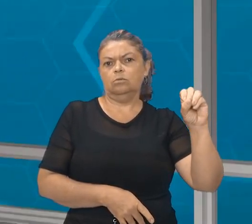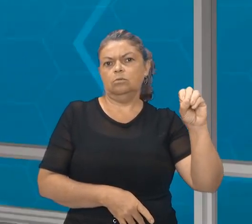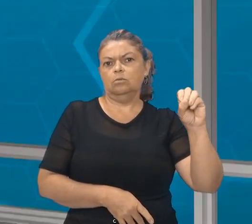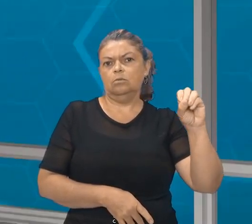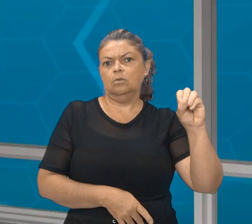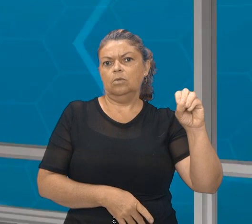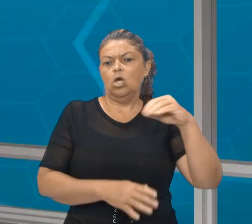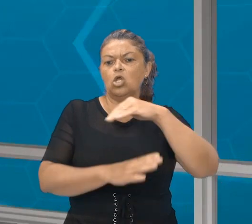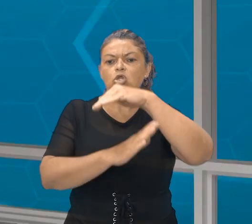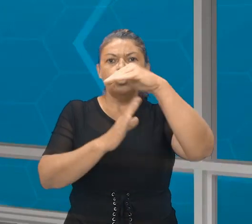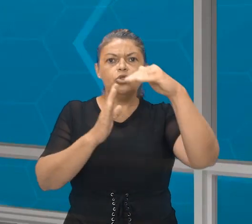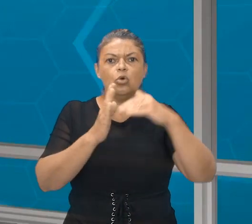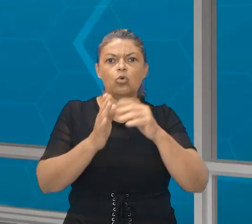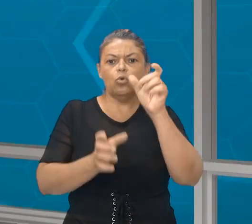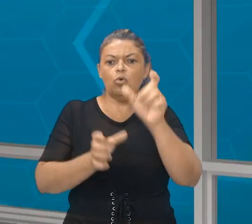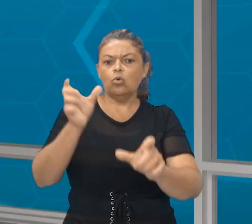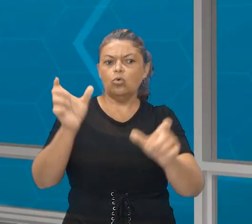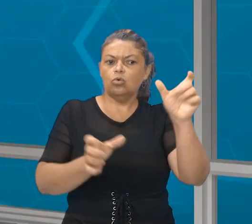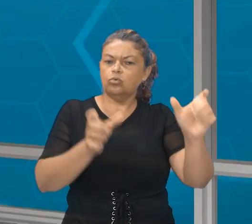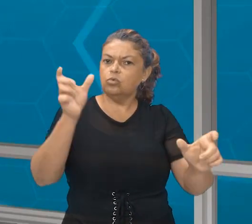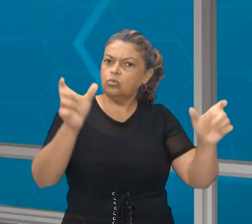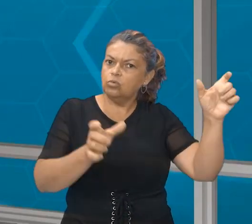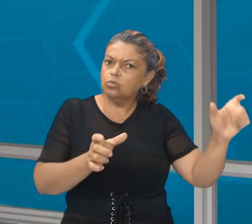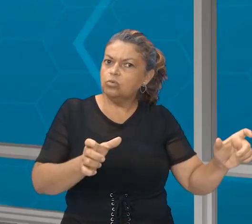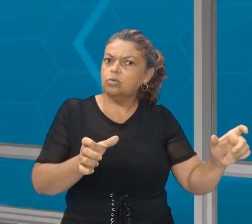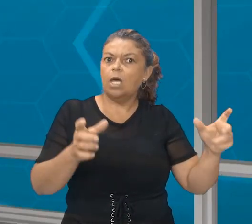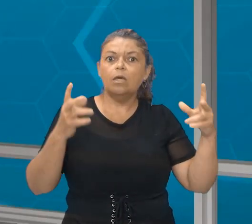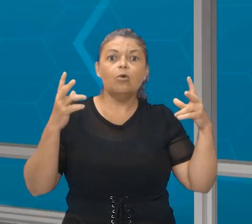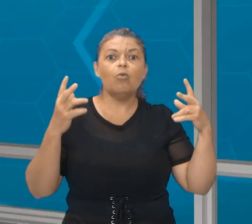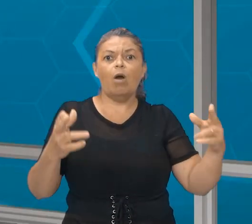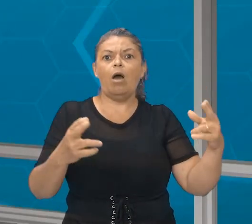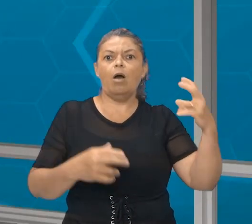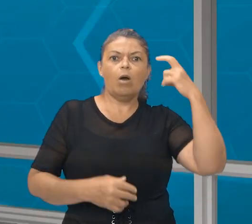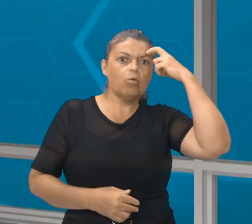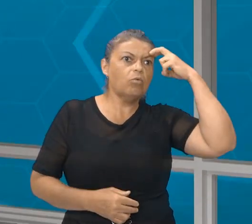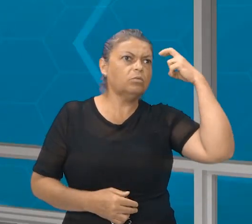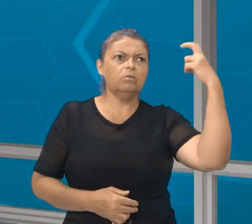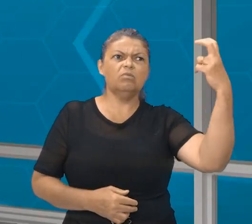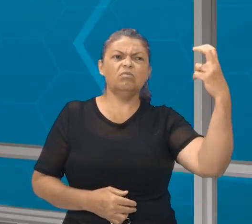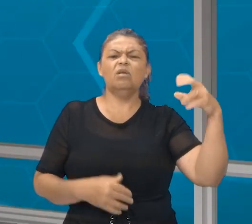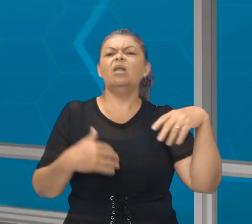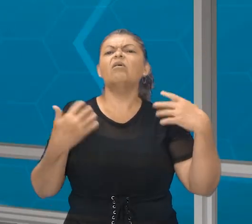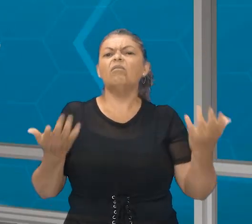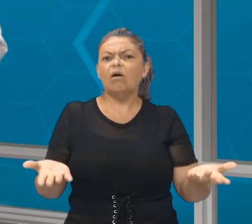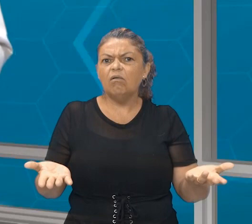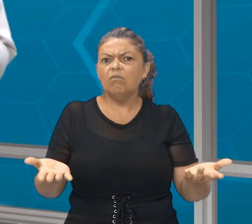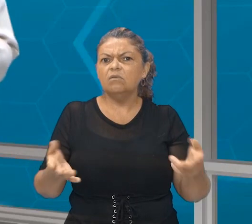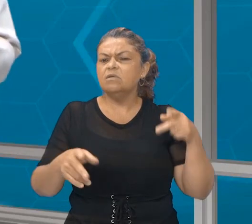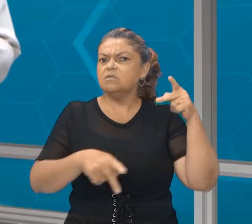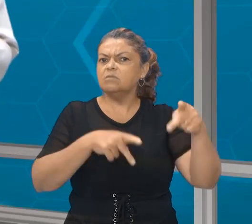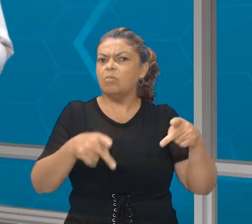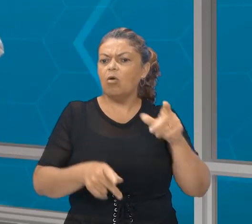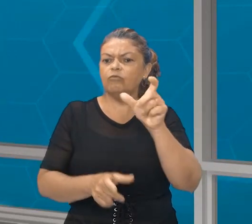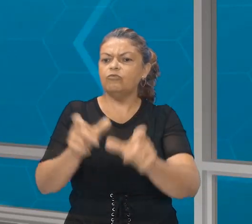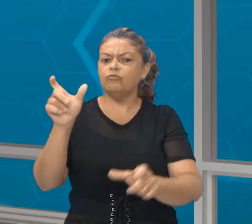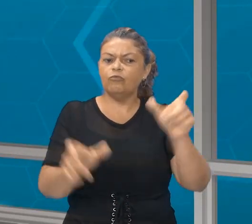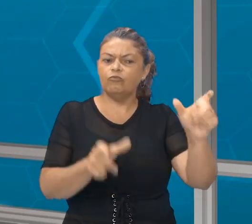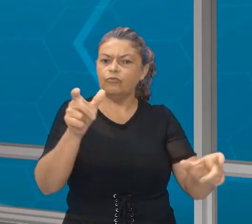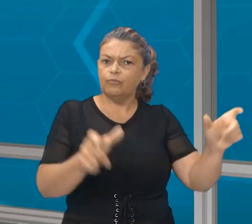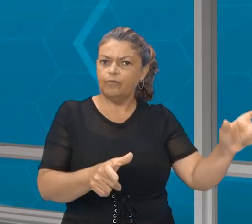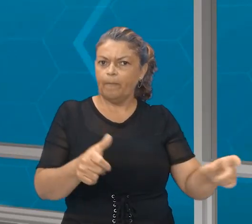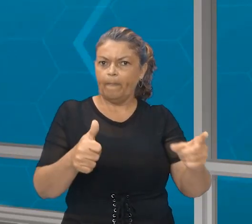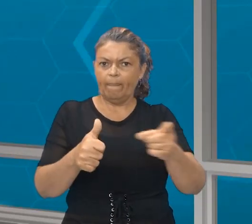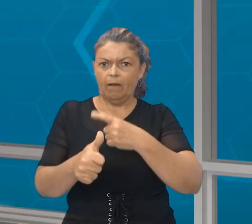povos, eles têm como base a mesma cultura. E como era a cultura desses povos? Eles, primeiro, não tinham